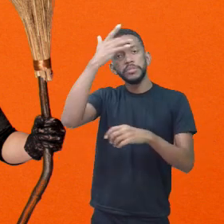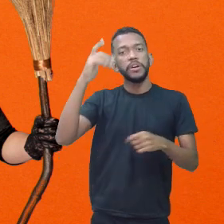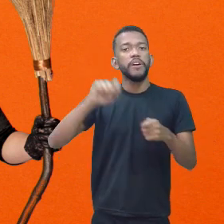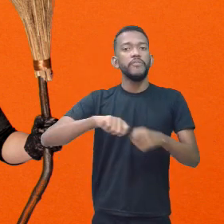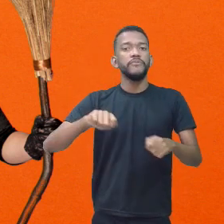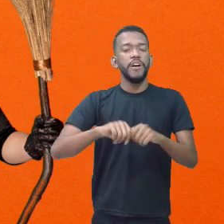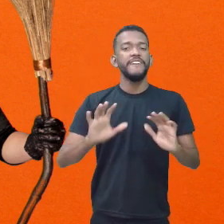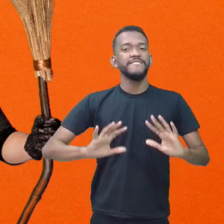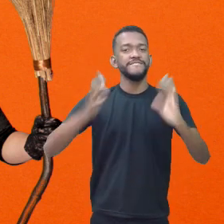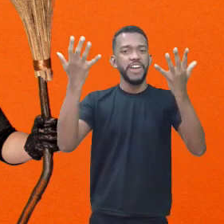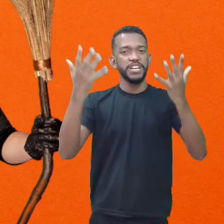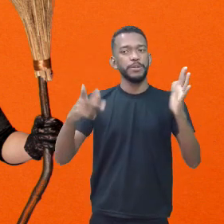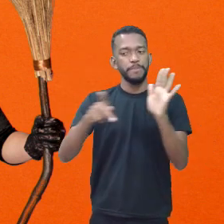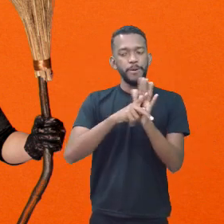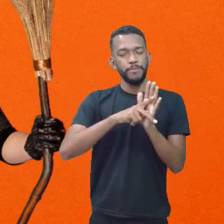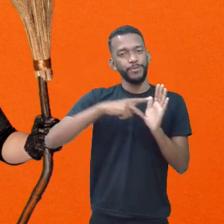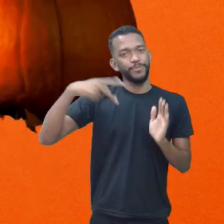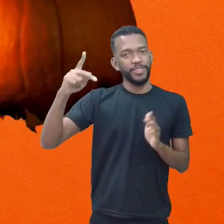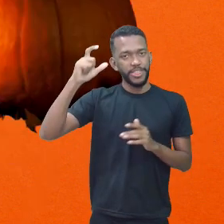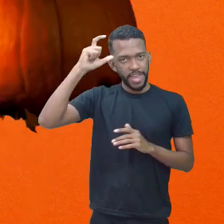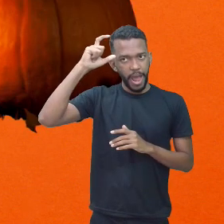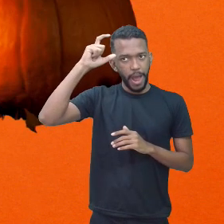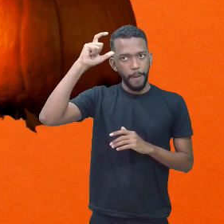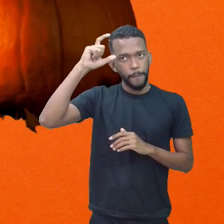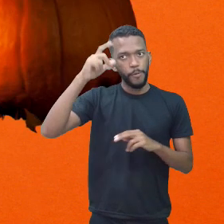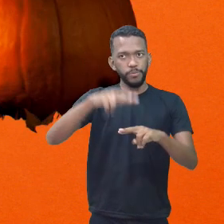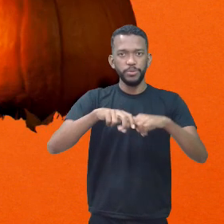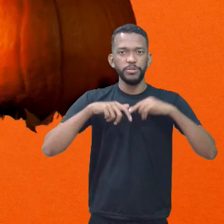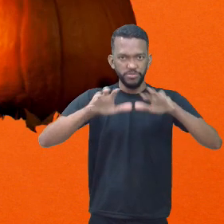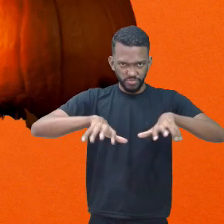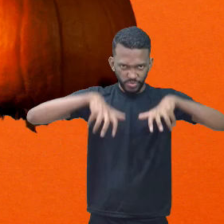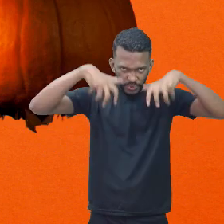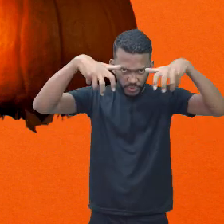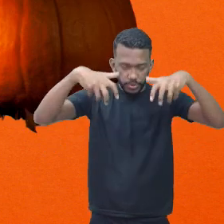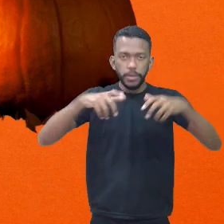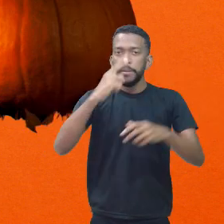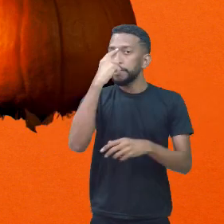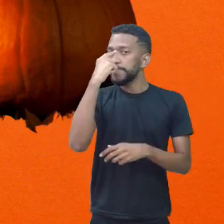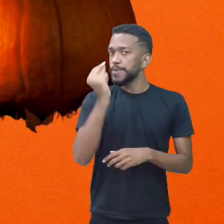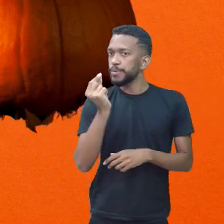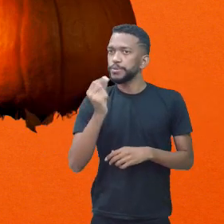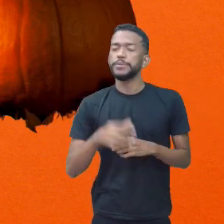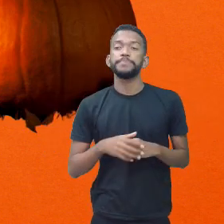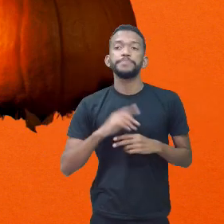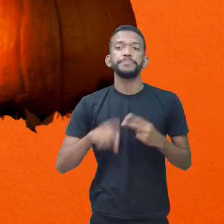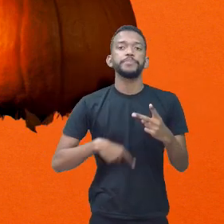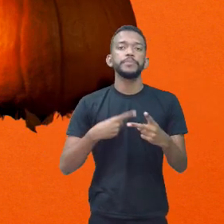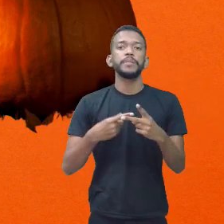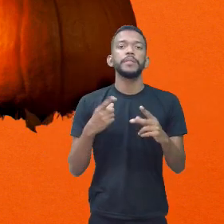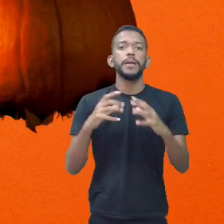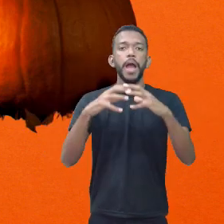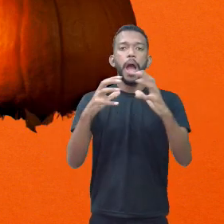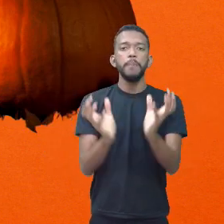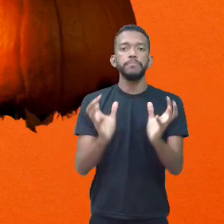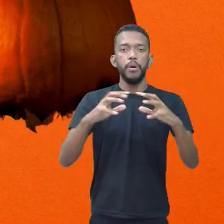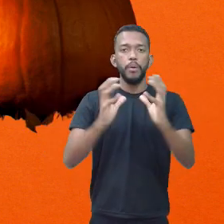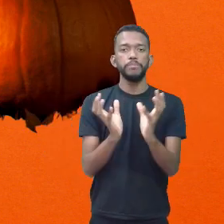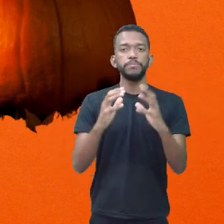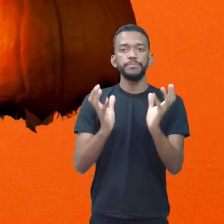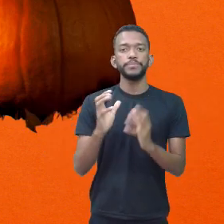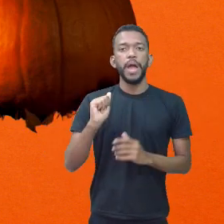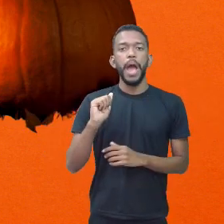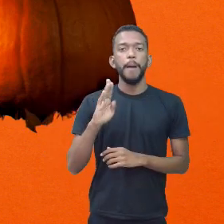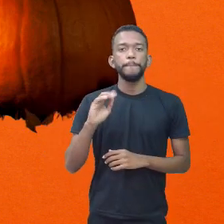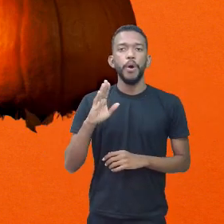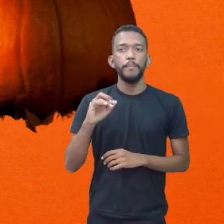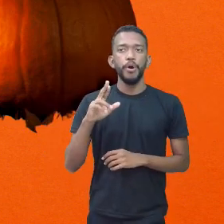o diabo. Então, por isso, as bruxas. E aí depois nós temos abóboras, pumpkins